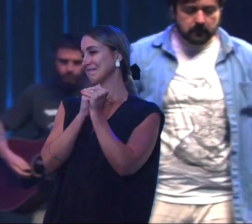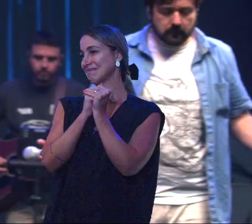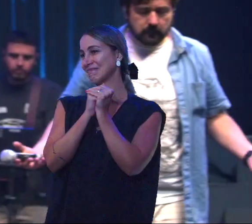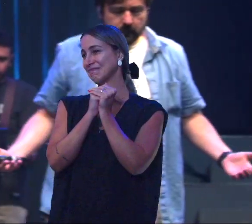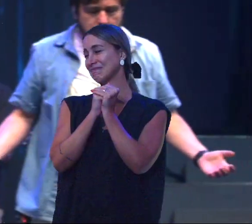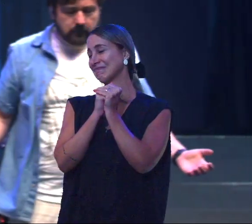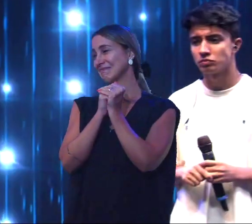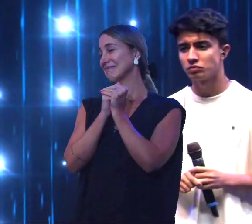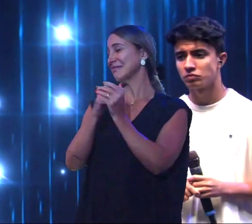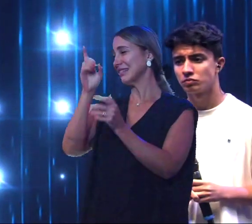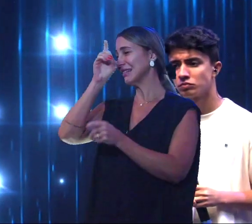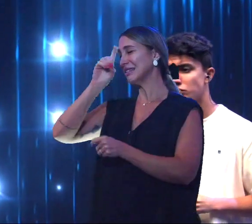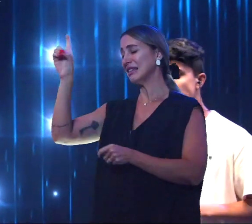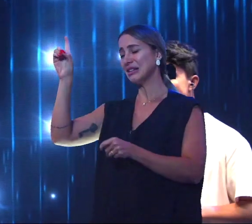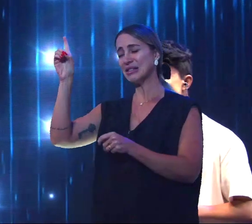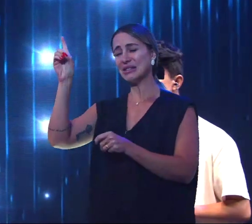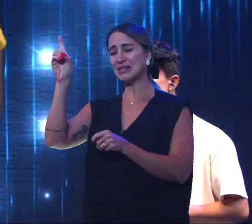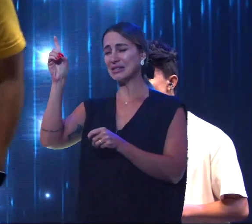Deus quer restaurar hoje.